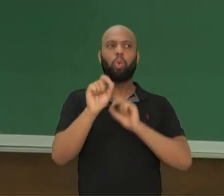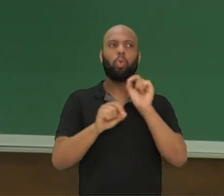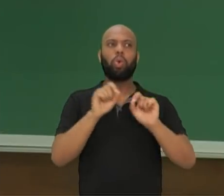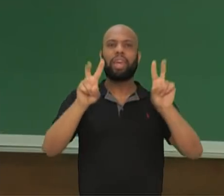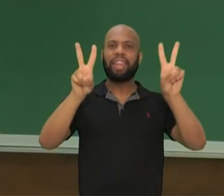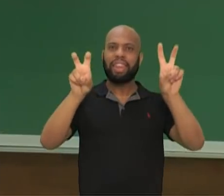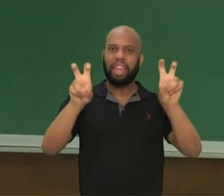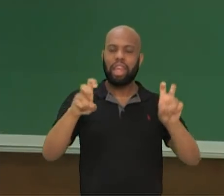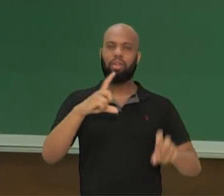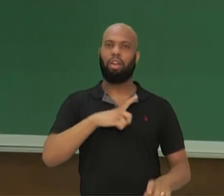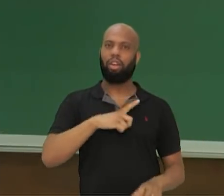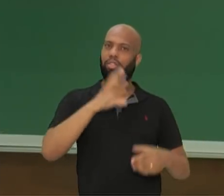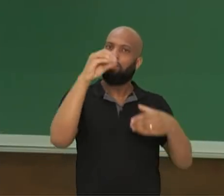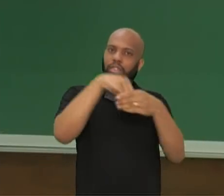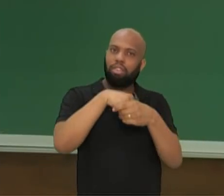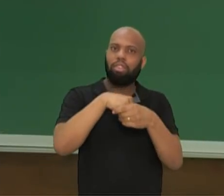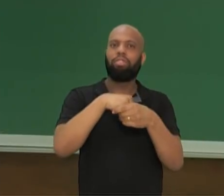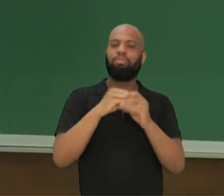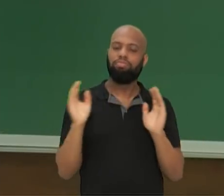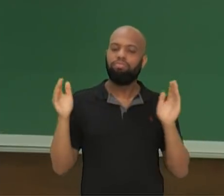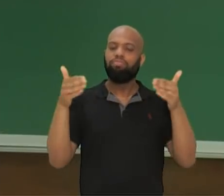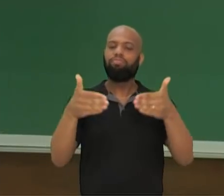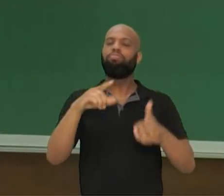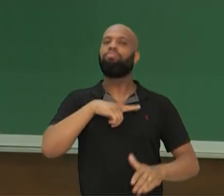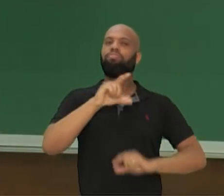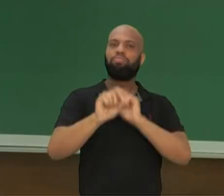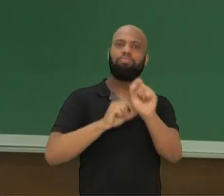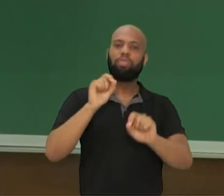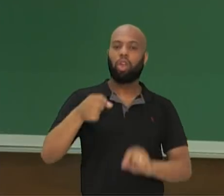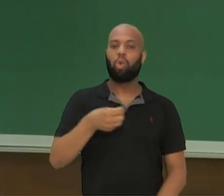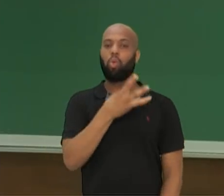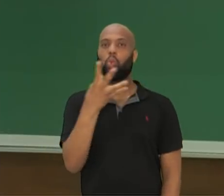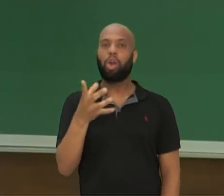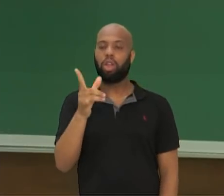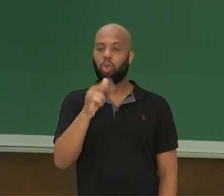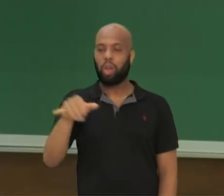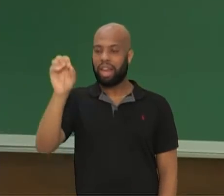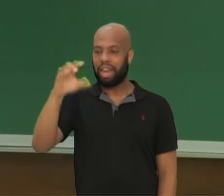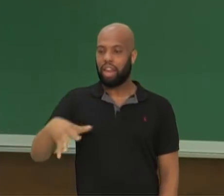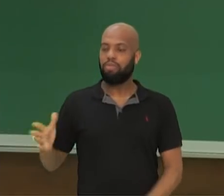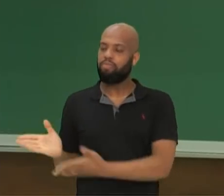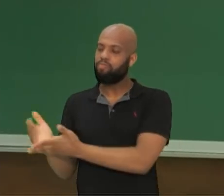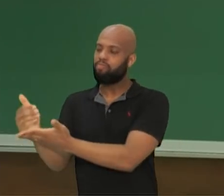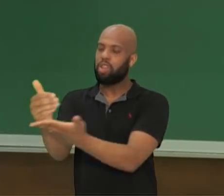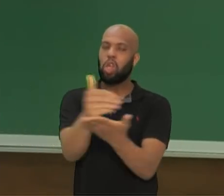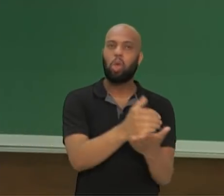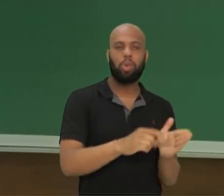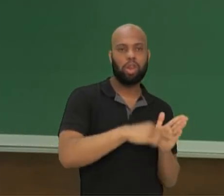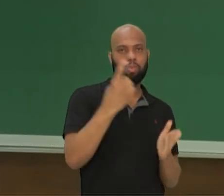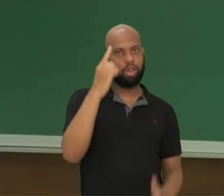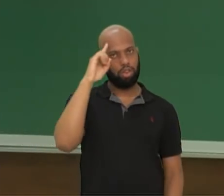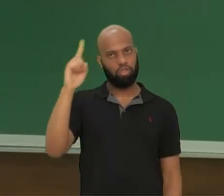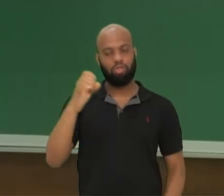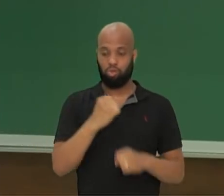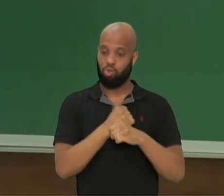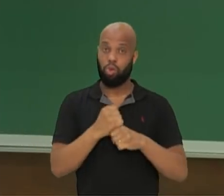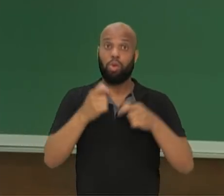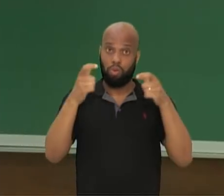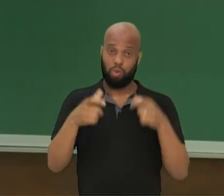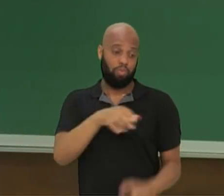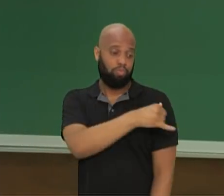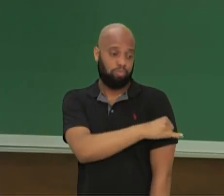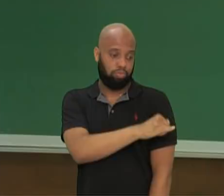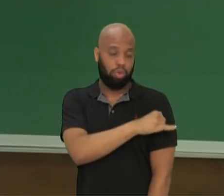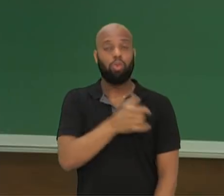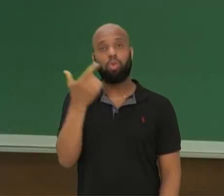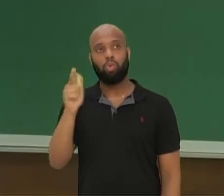o assunto, né? Qual foi o foco, né? A quantidade de lixo recolhido no primeiro dia do ano no Rio de Janeiro. Vamos